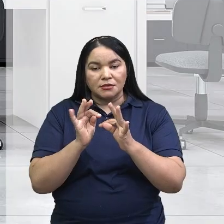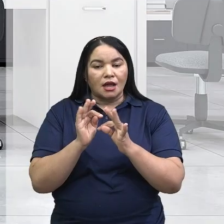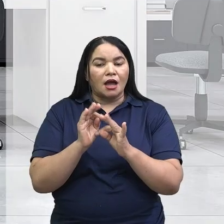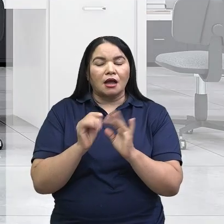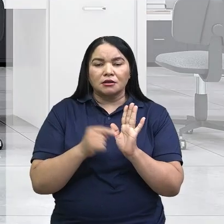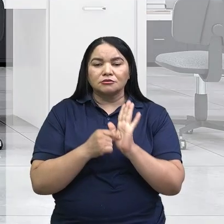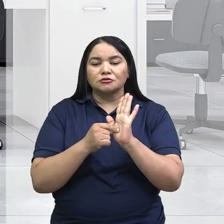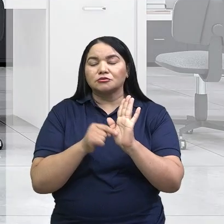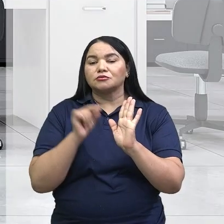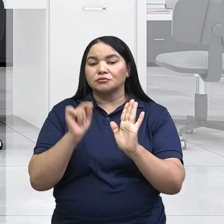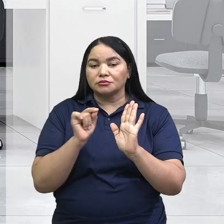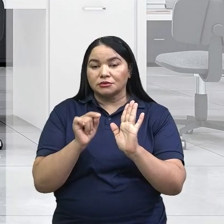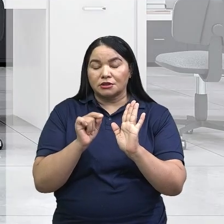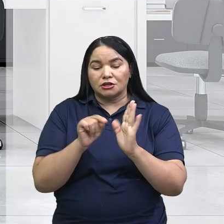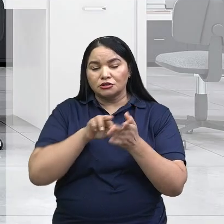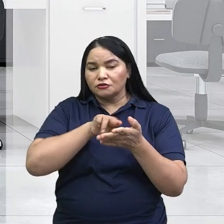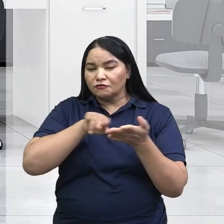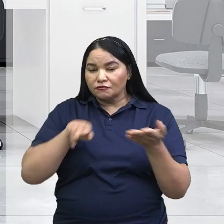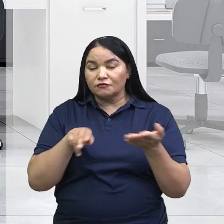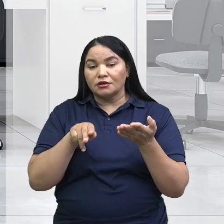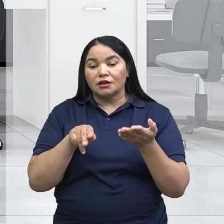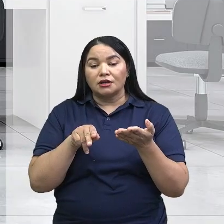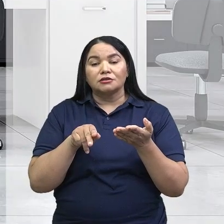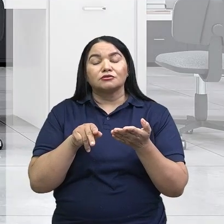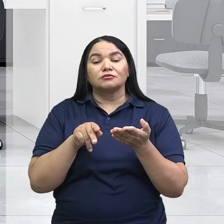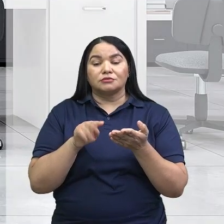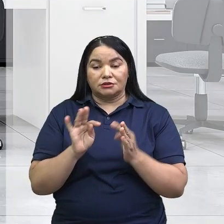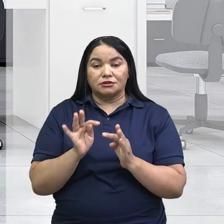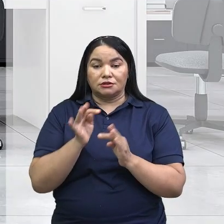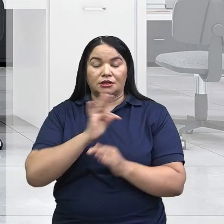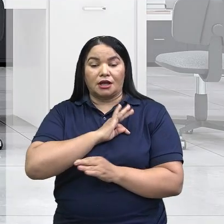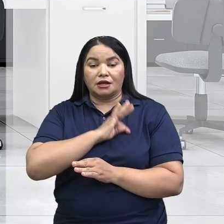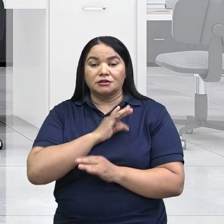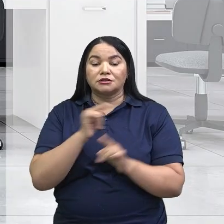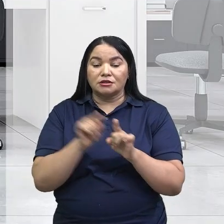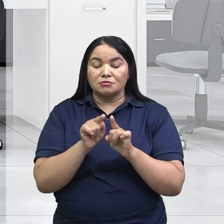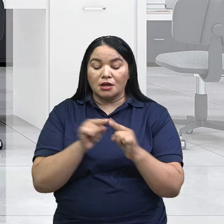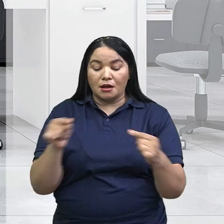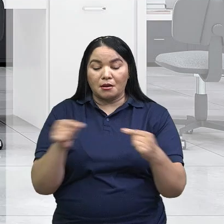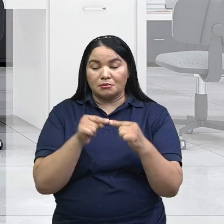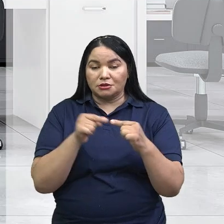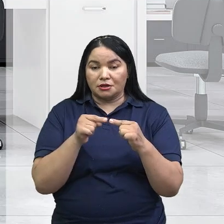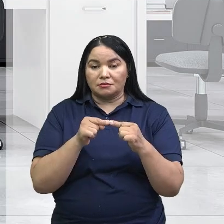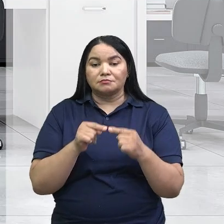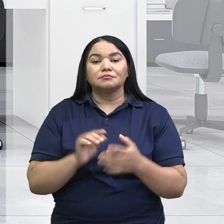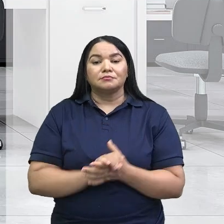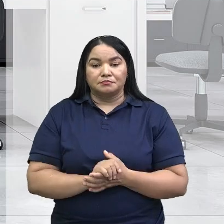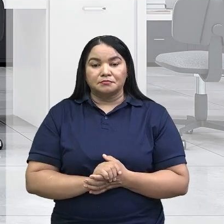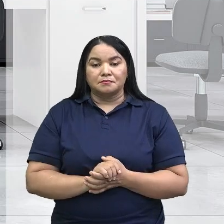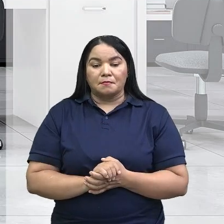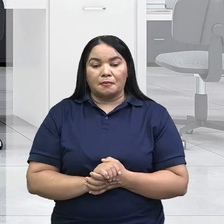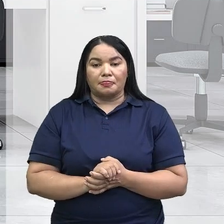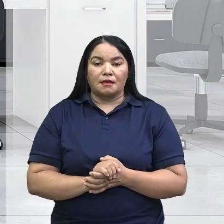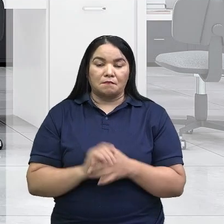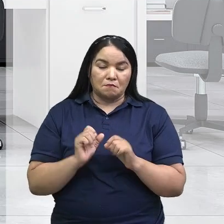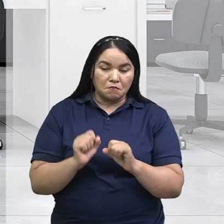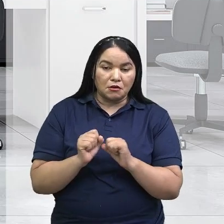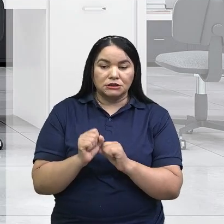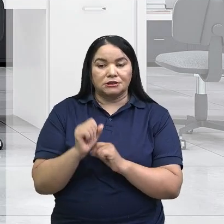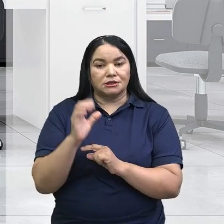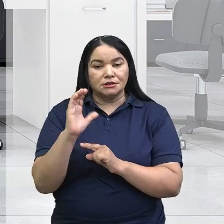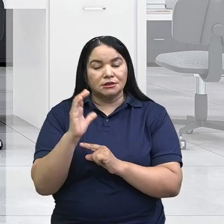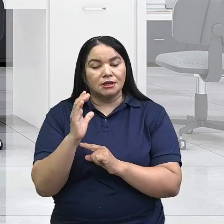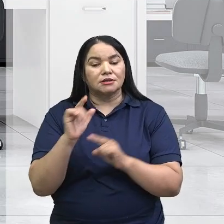ali diversos componentes, ali, diversas técnicas, né, para aplicar, como eu falei anteriormente, né, nas ciências, na medicina,